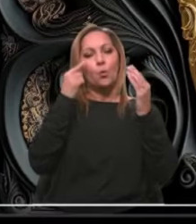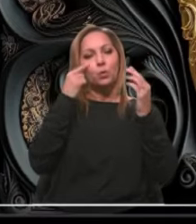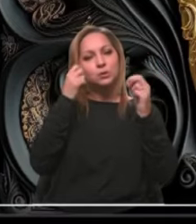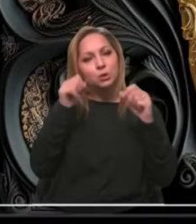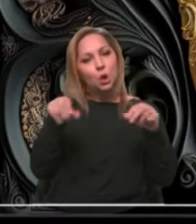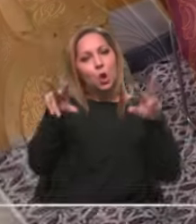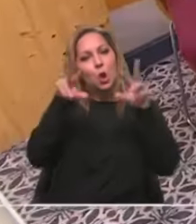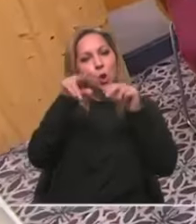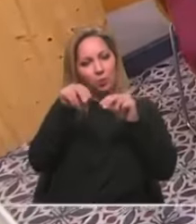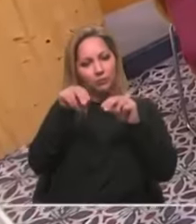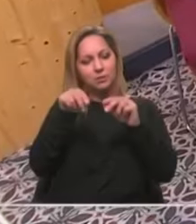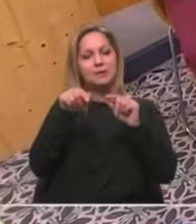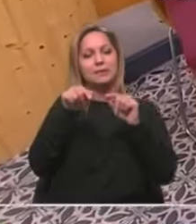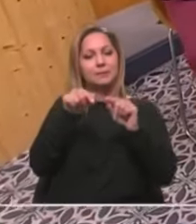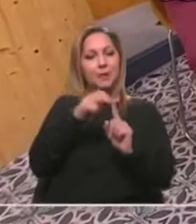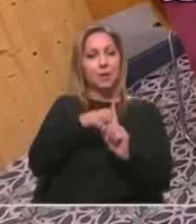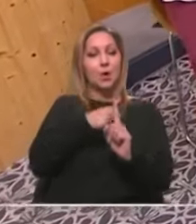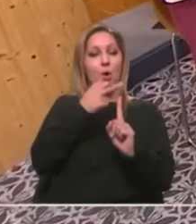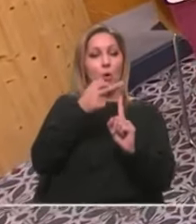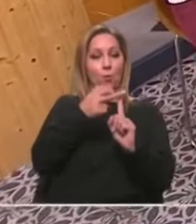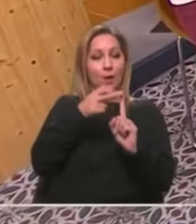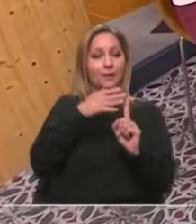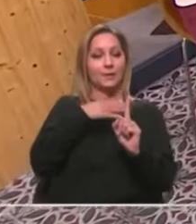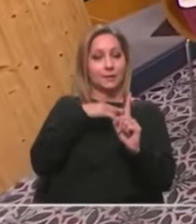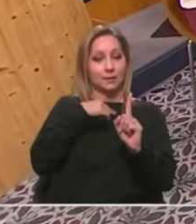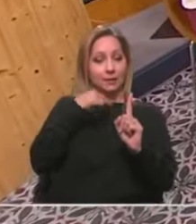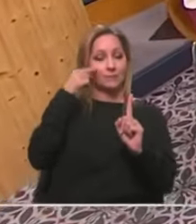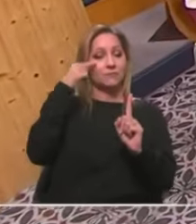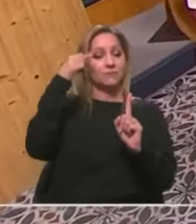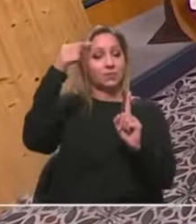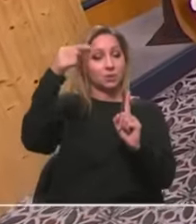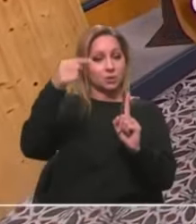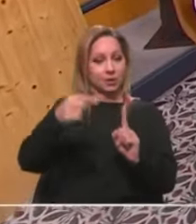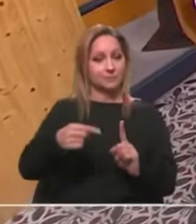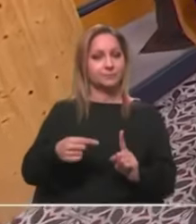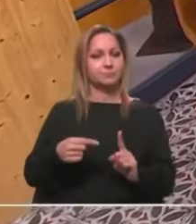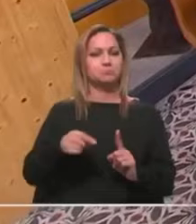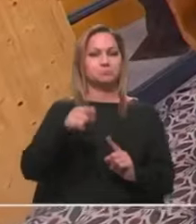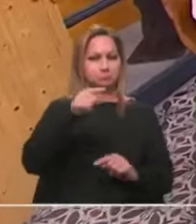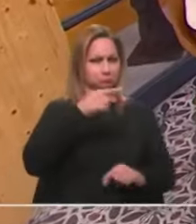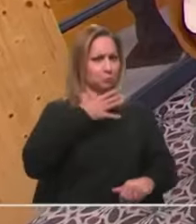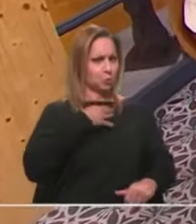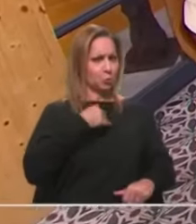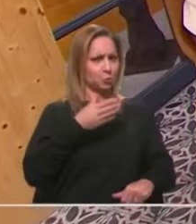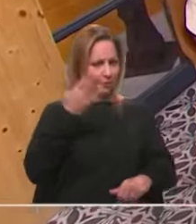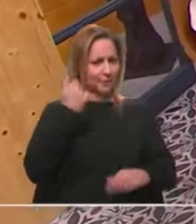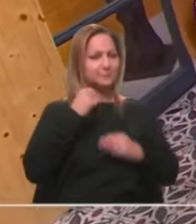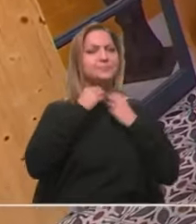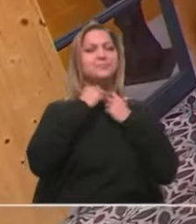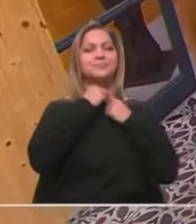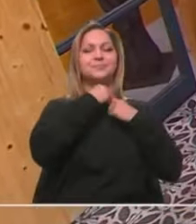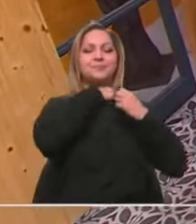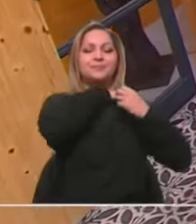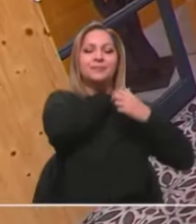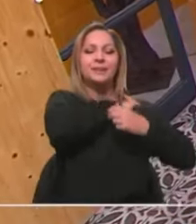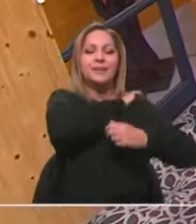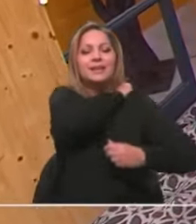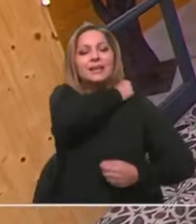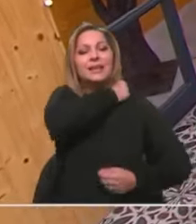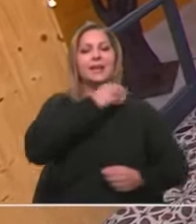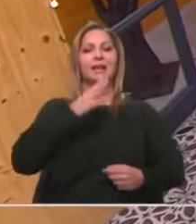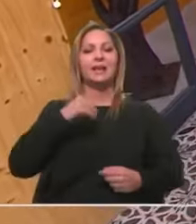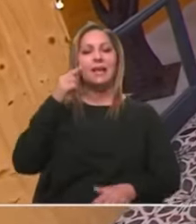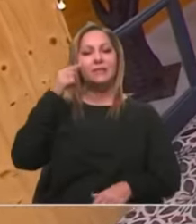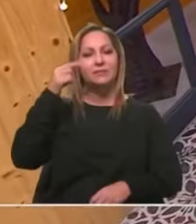a viagens, a querer viajar, a querer... Vamos nessa, estou a gostar disso, Vasco, vamos a isso. A querer viajar, a querer explorar